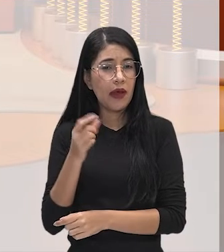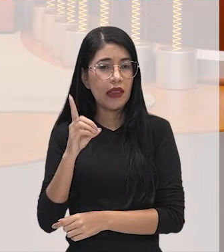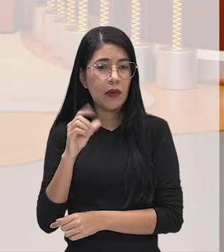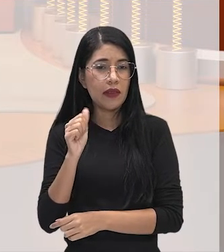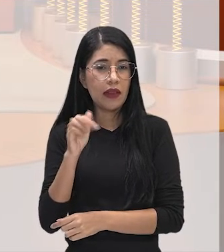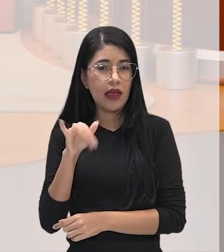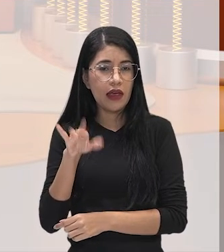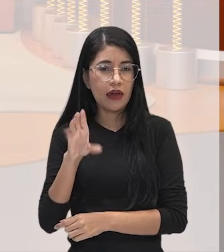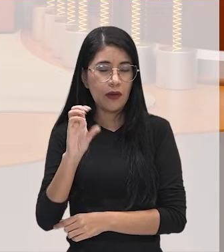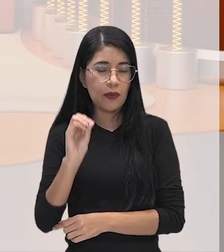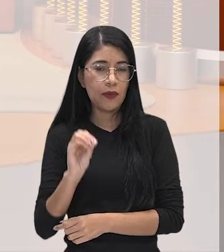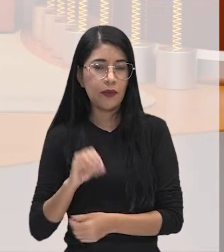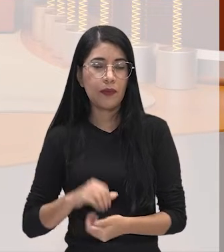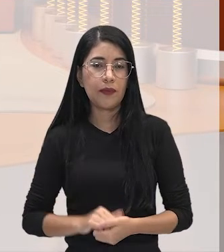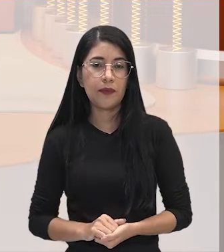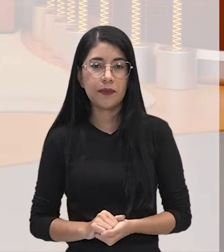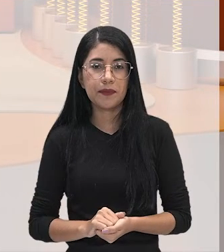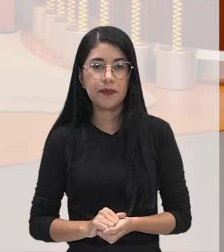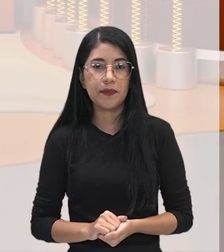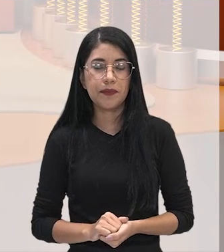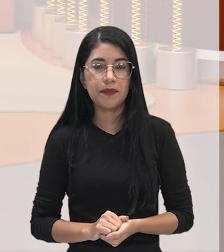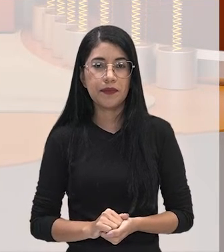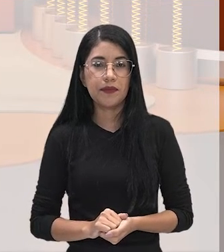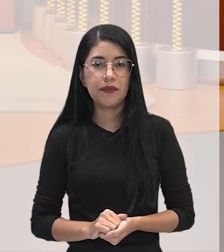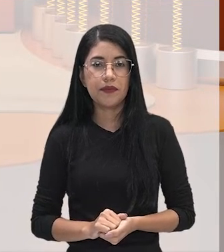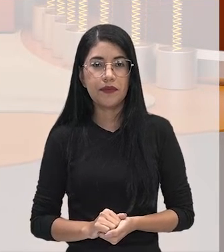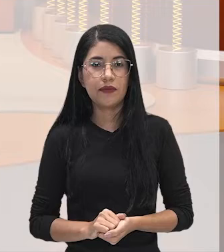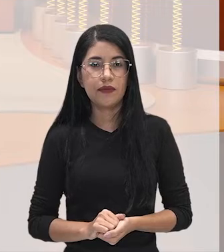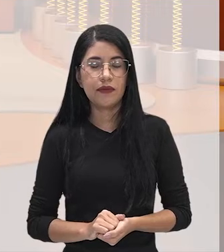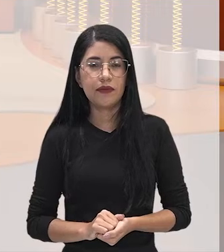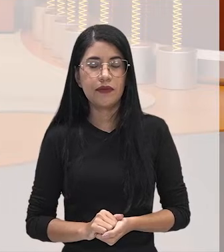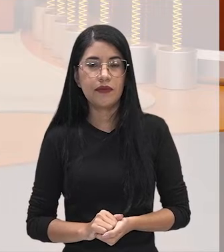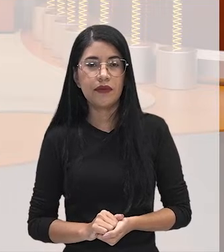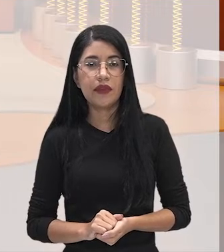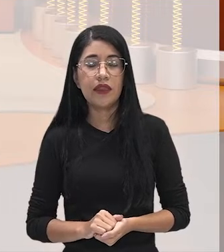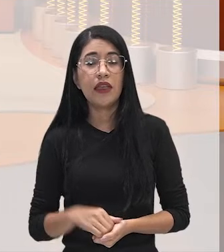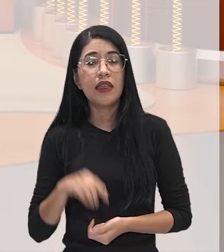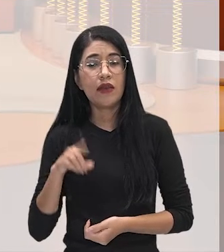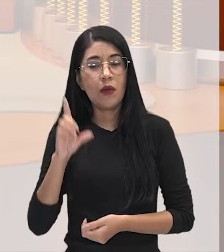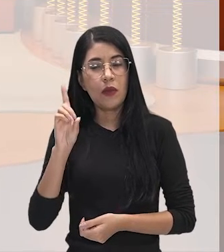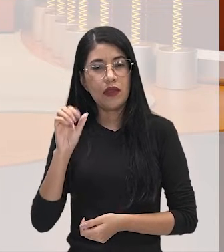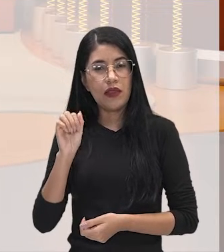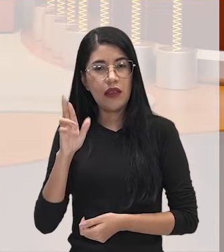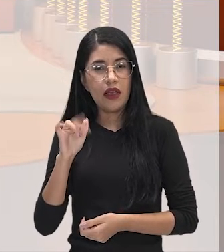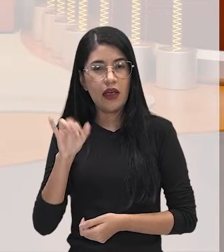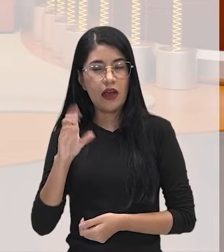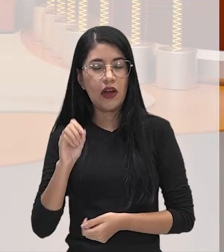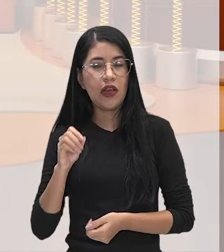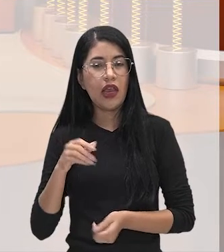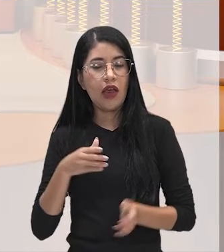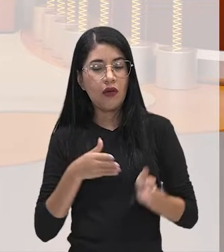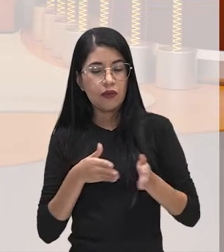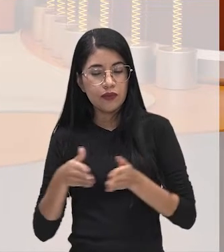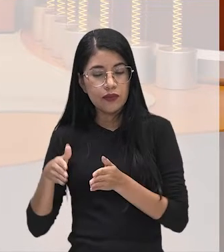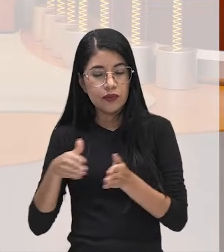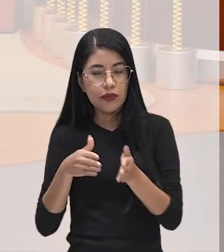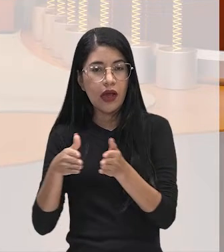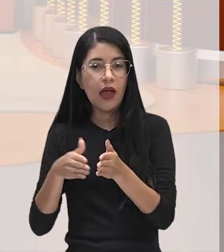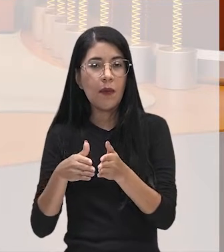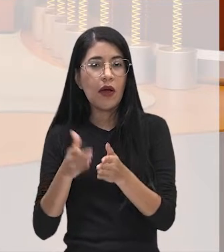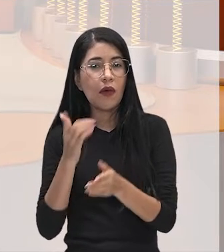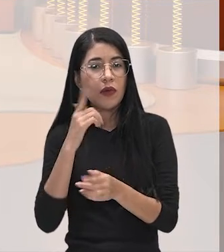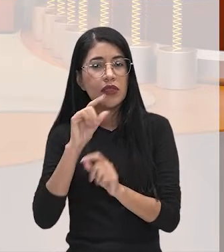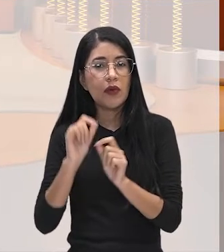Persa. Acompanha ali comigo, olha só. Dário construiu, então, a Estrada Real para levar